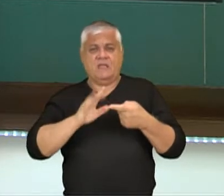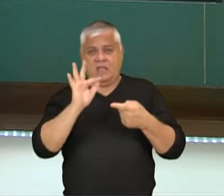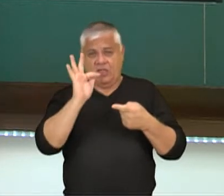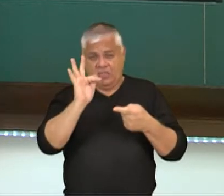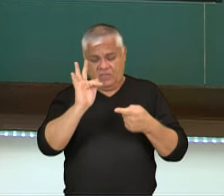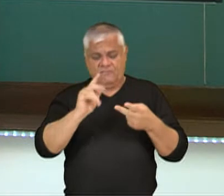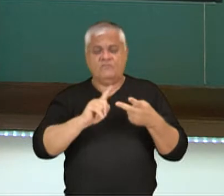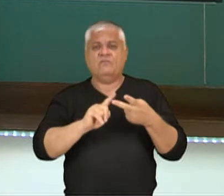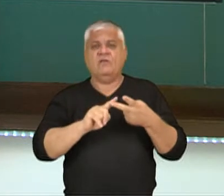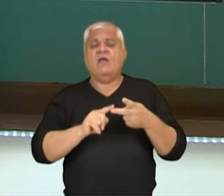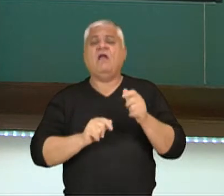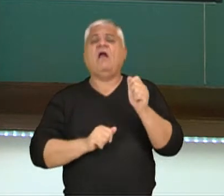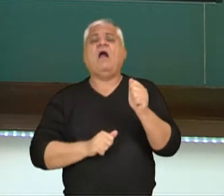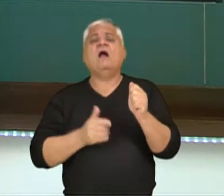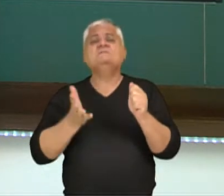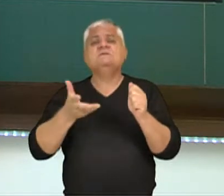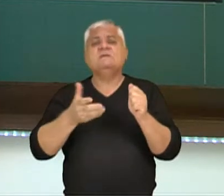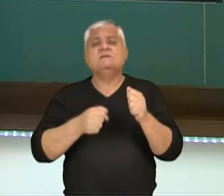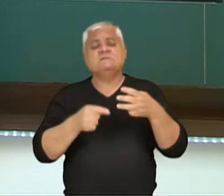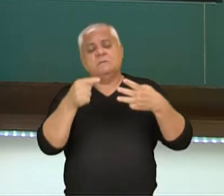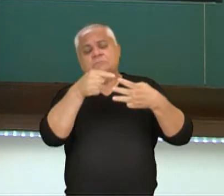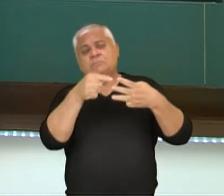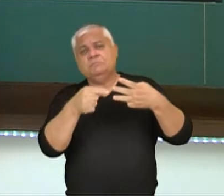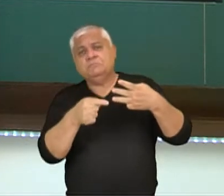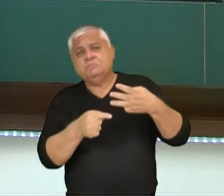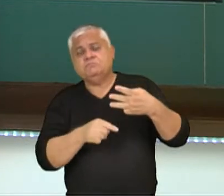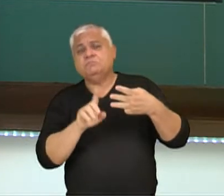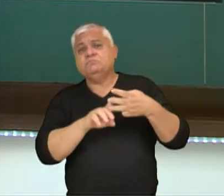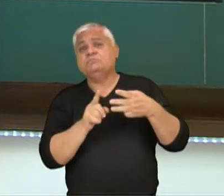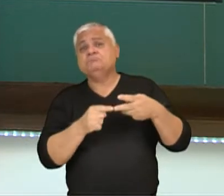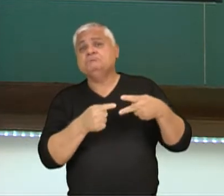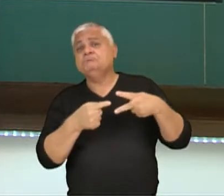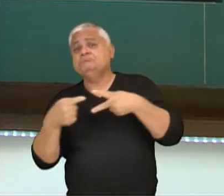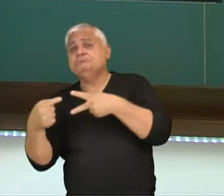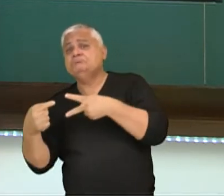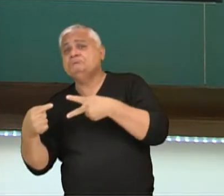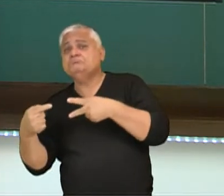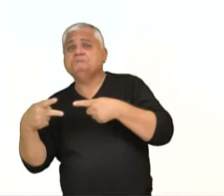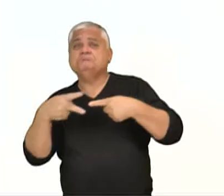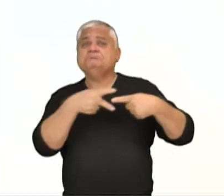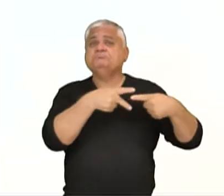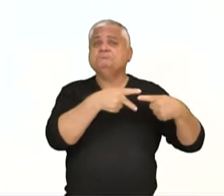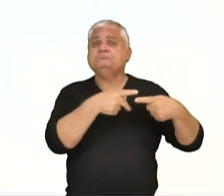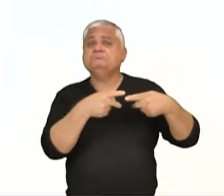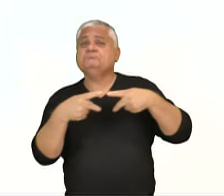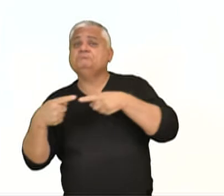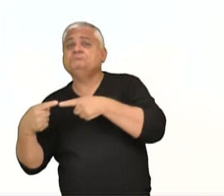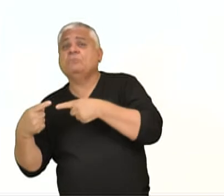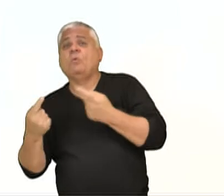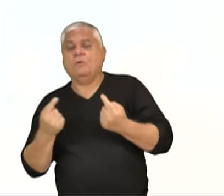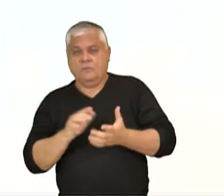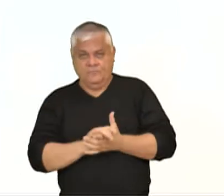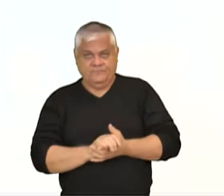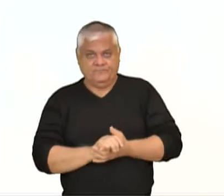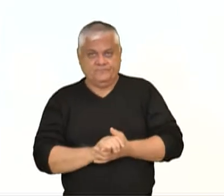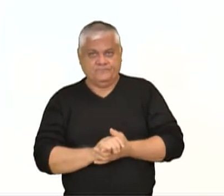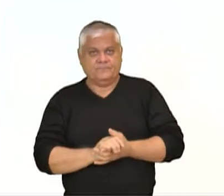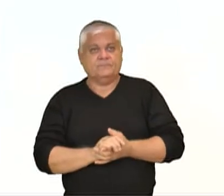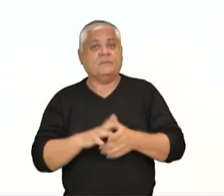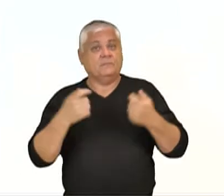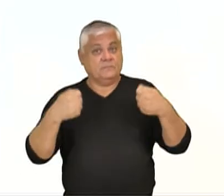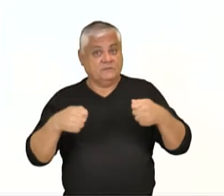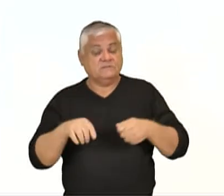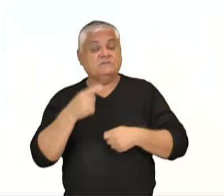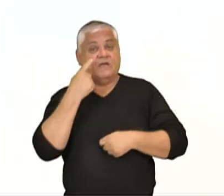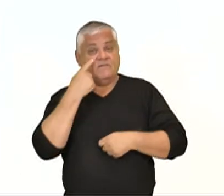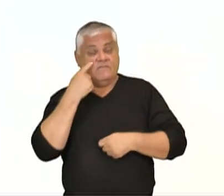ele pede para você a aceleração e para você indicar o sentido da aceleração. Pessoal, claro, você vai usar a